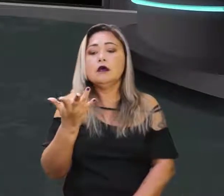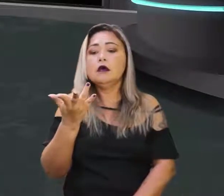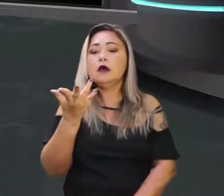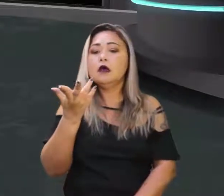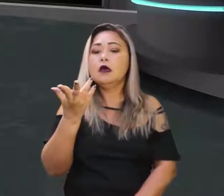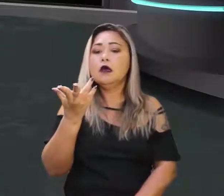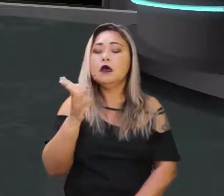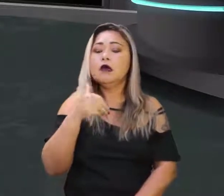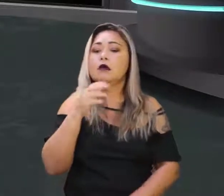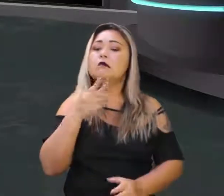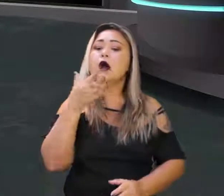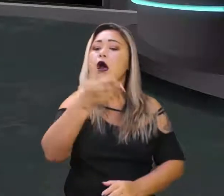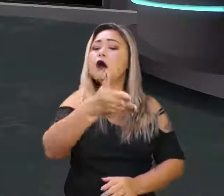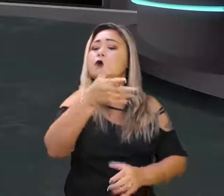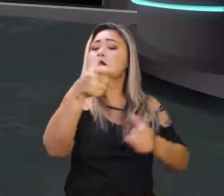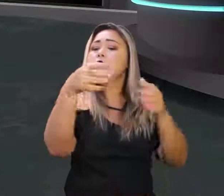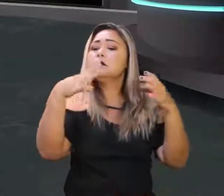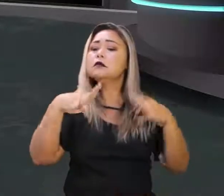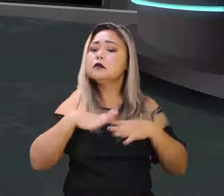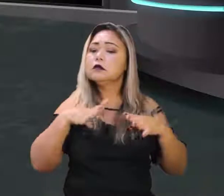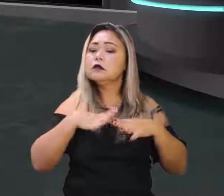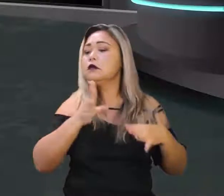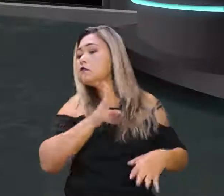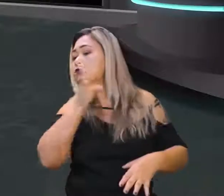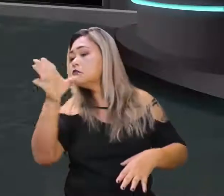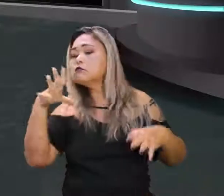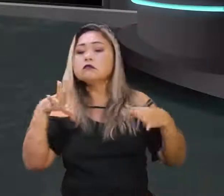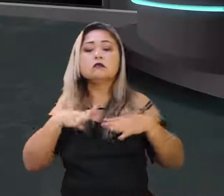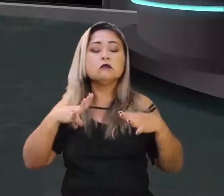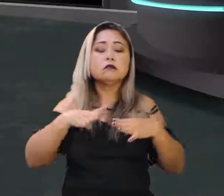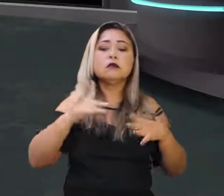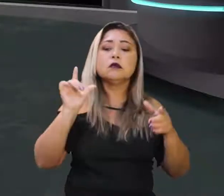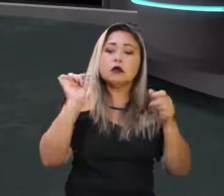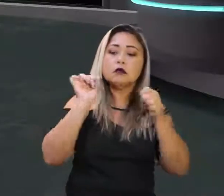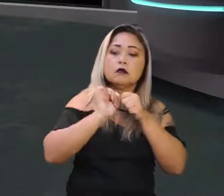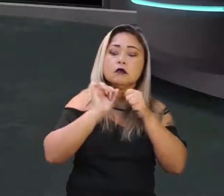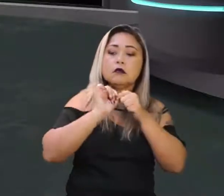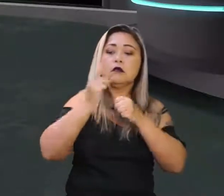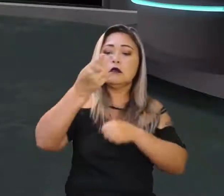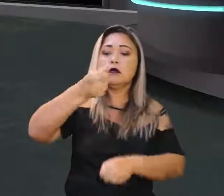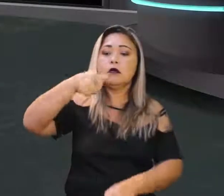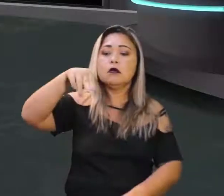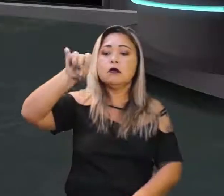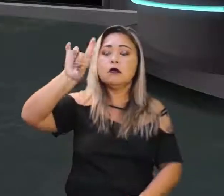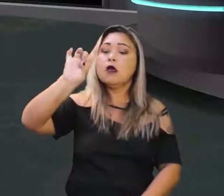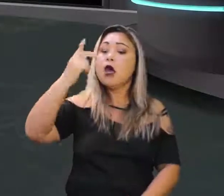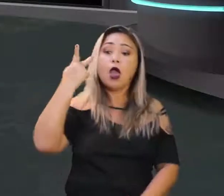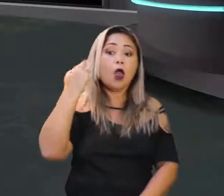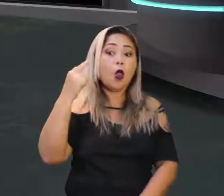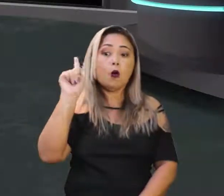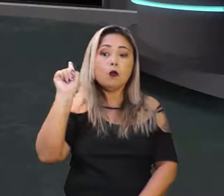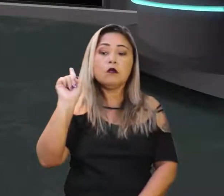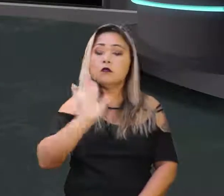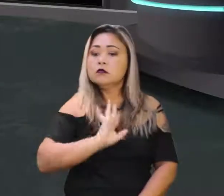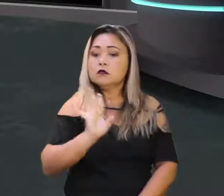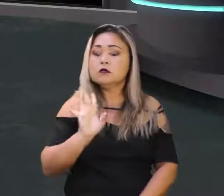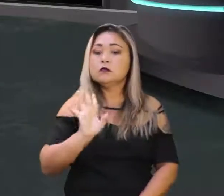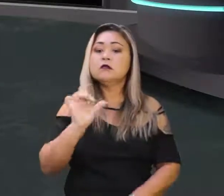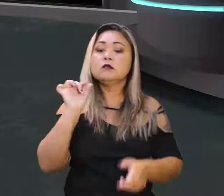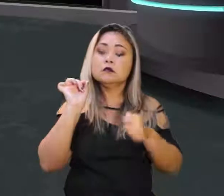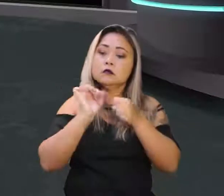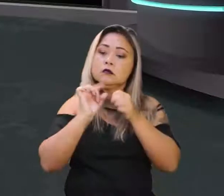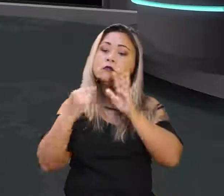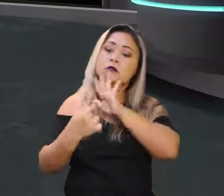vão de cidade em cidade, provavelmente eles fazem esses trabalhos lá no Nordeste, né, professor? Muito comum no Nordeste.